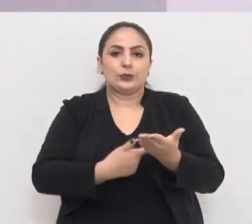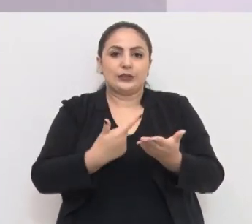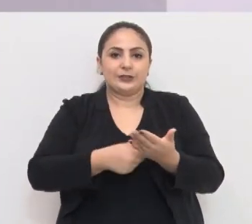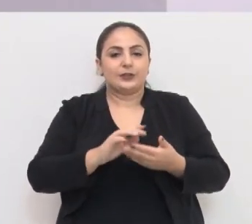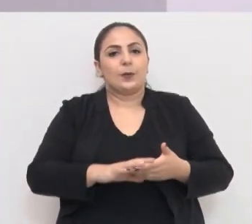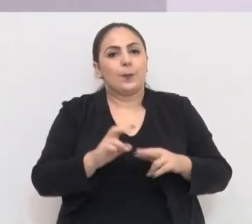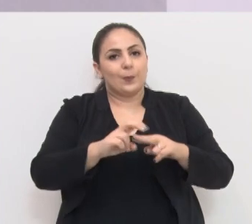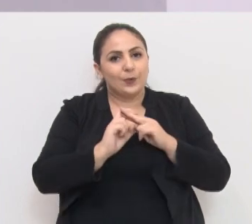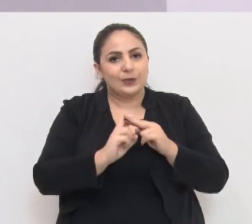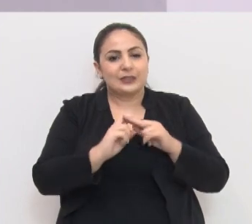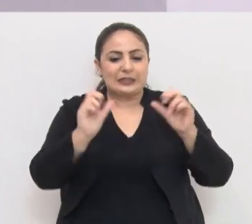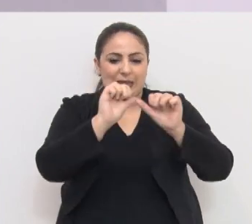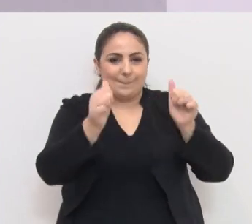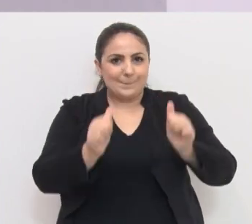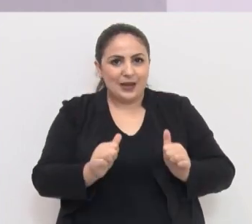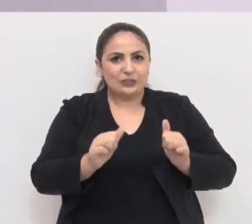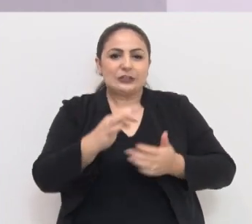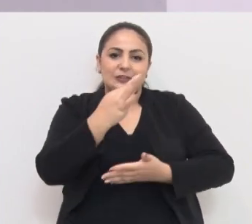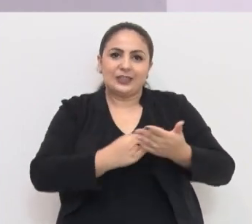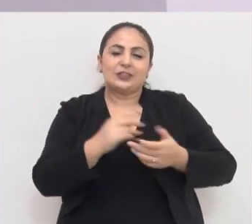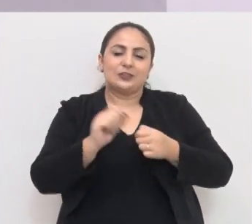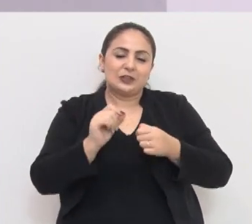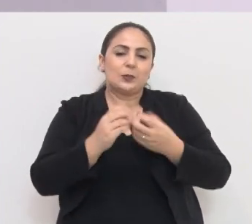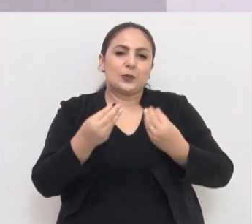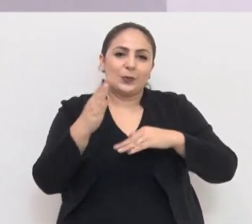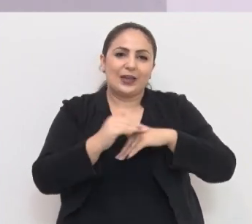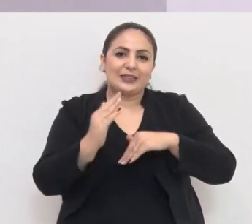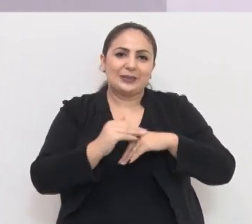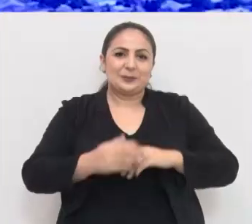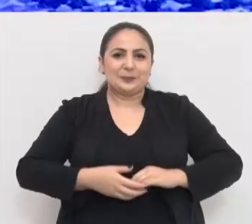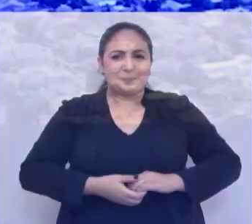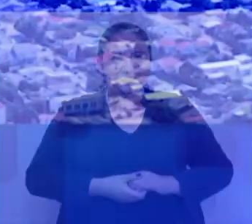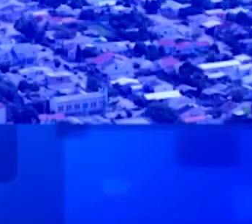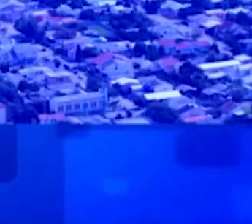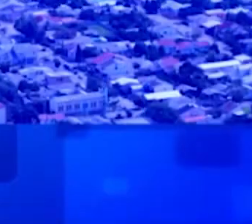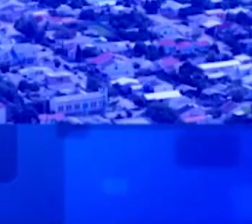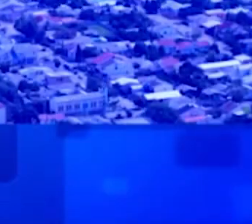livro, então as ilustrações e o texto foi feito com muito carinho.